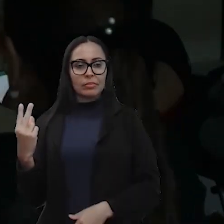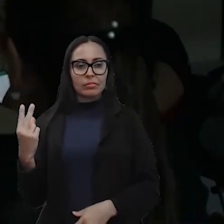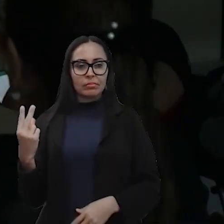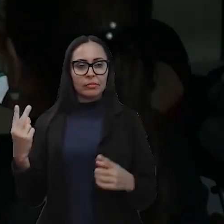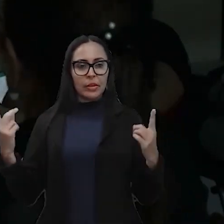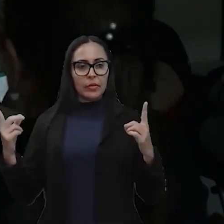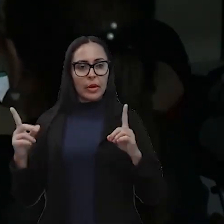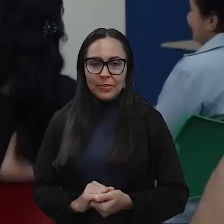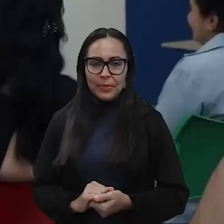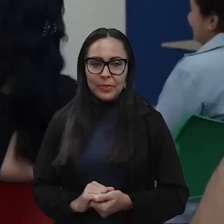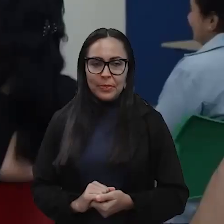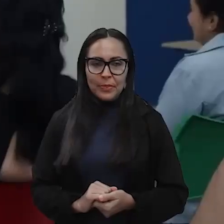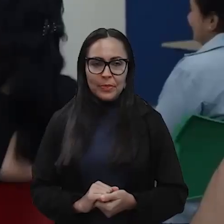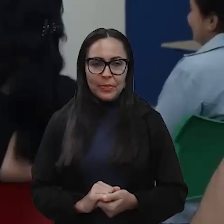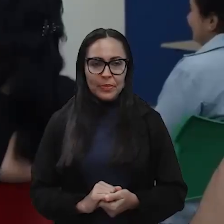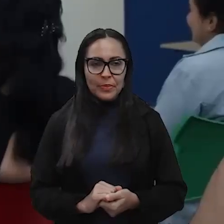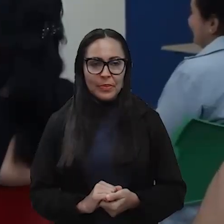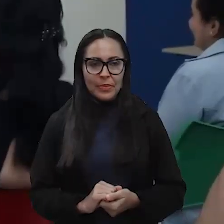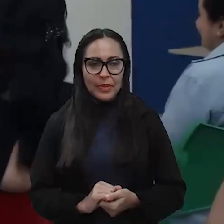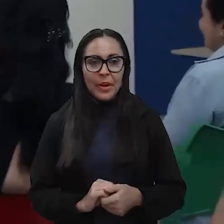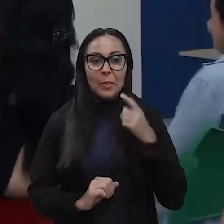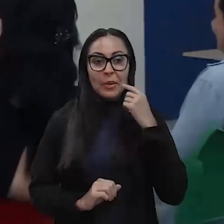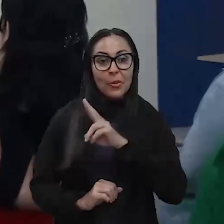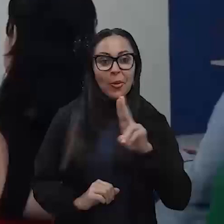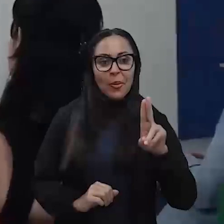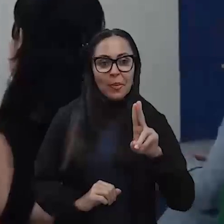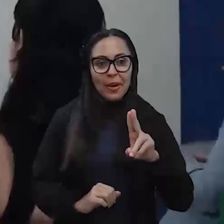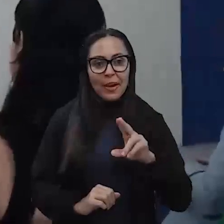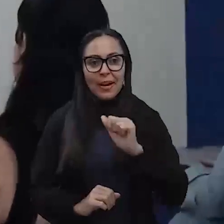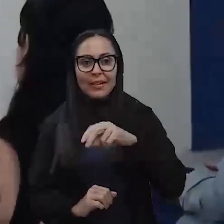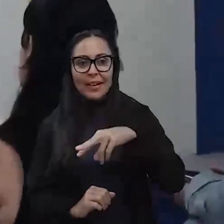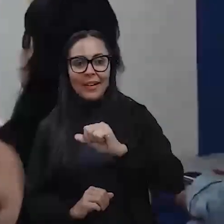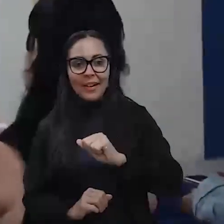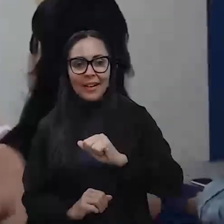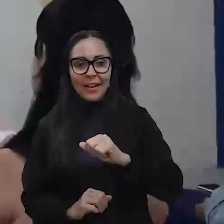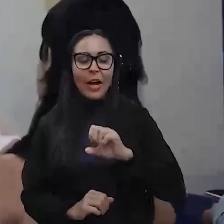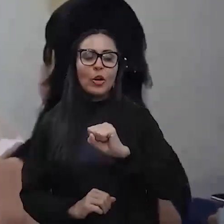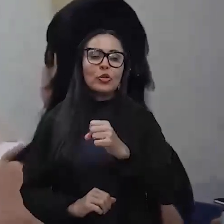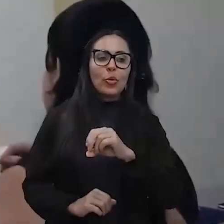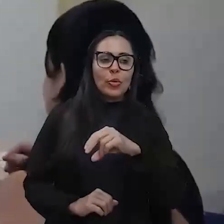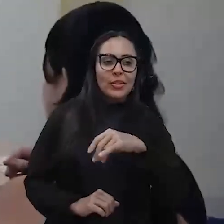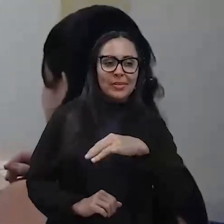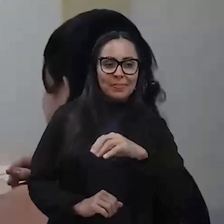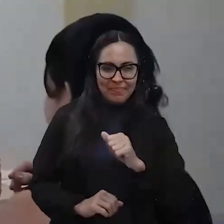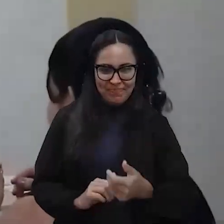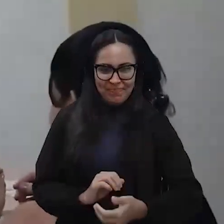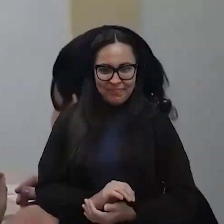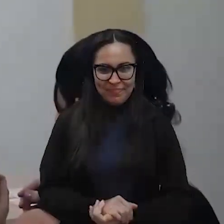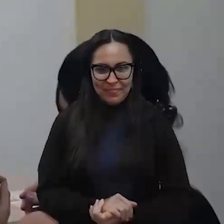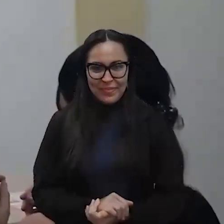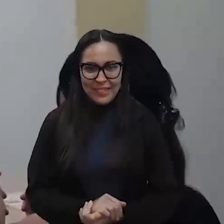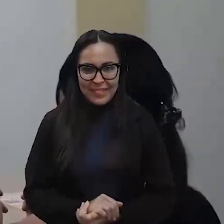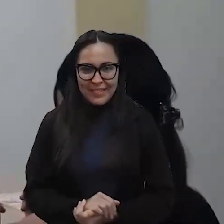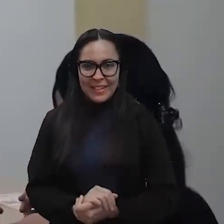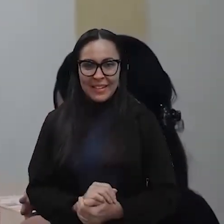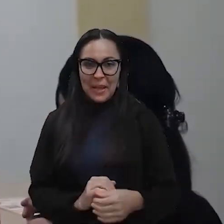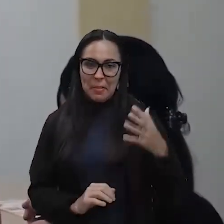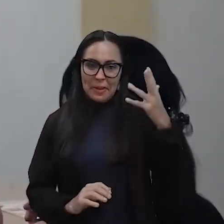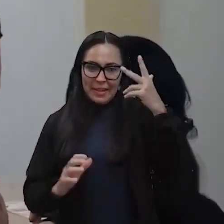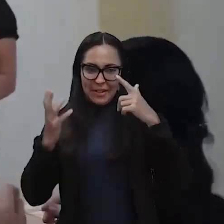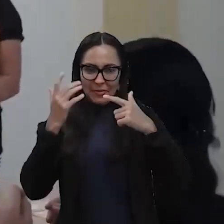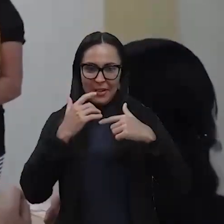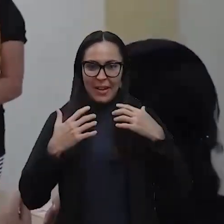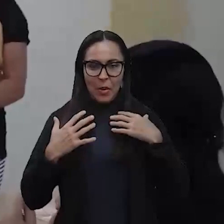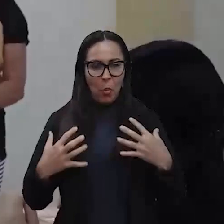bem linda. Como é seu nome? Ana. Sônia. Lindas, vocês ficaram mais lindas ainda,